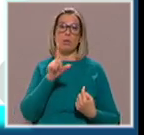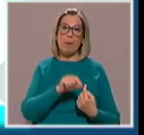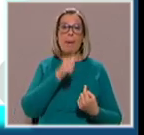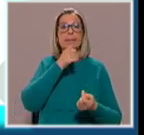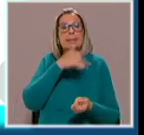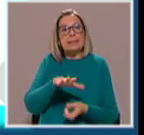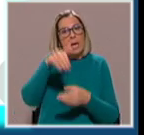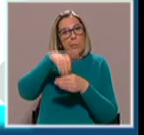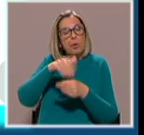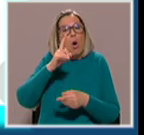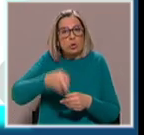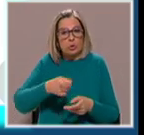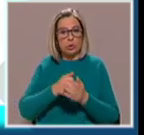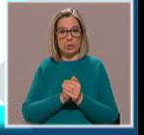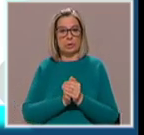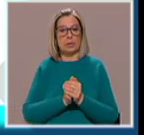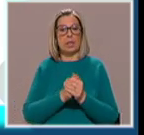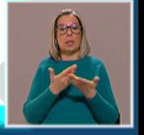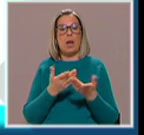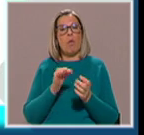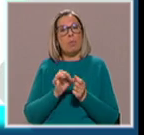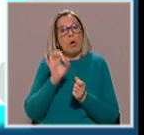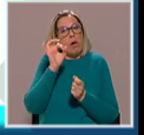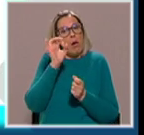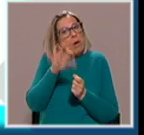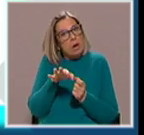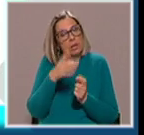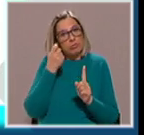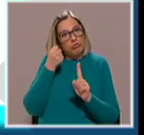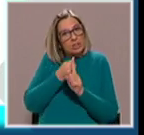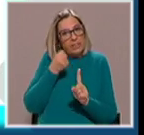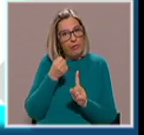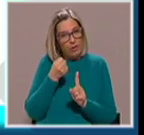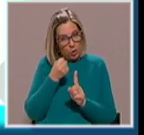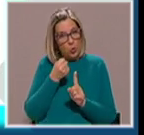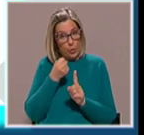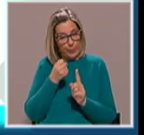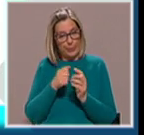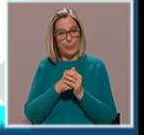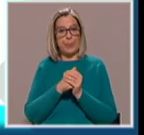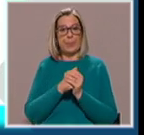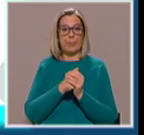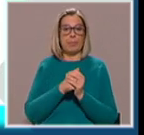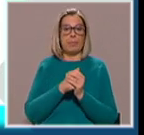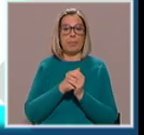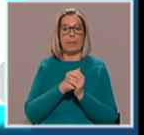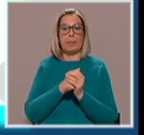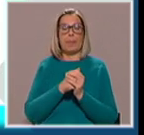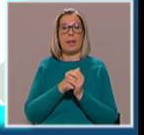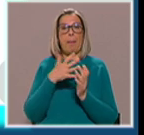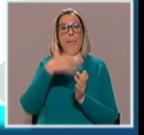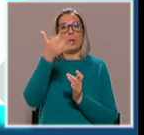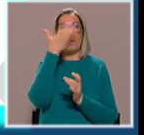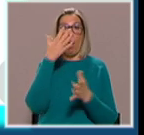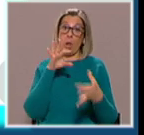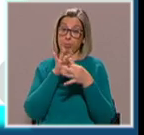sangue. Vou avançar então e vamos deixar-vos, como é costume, com o nosso desafio para a